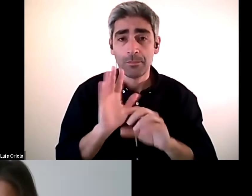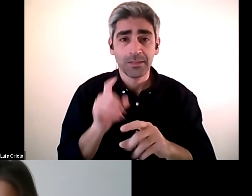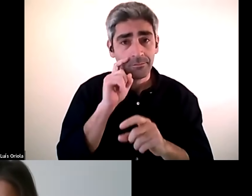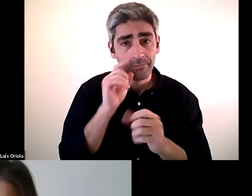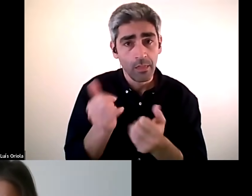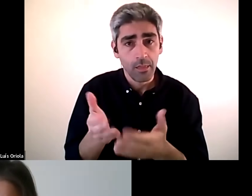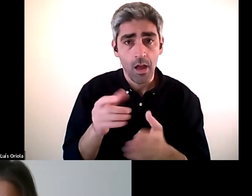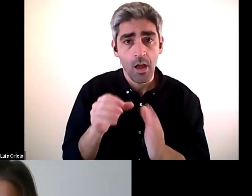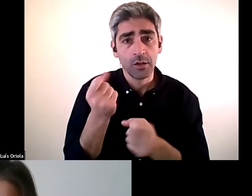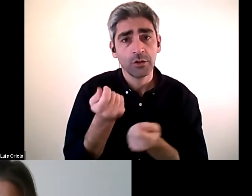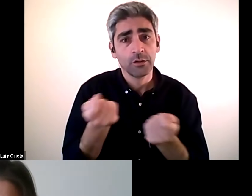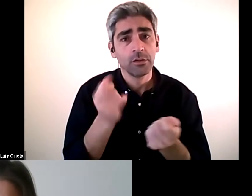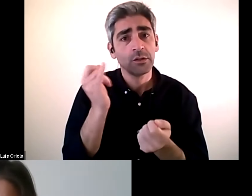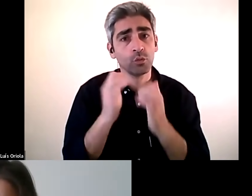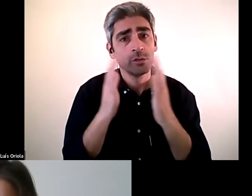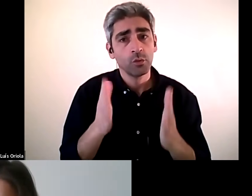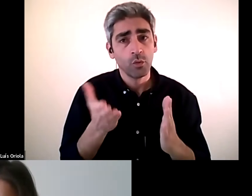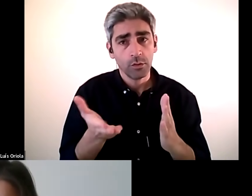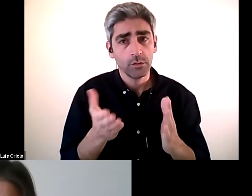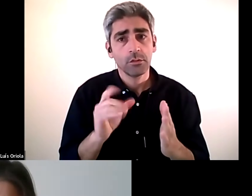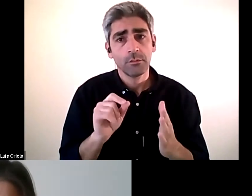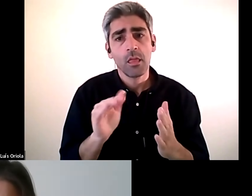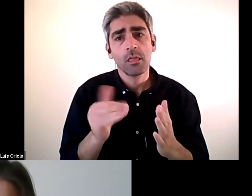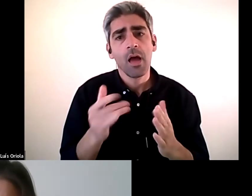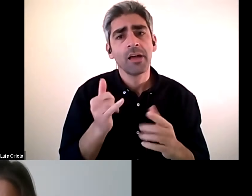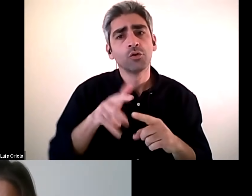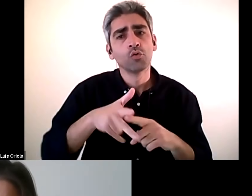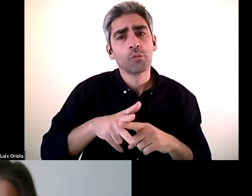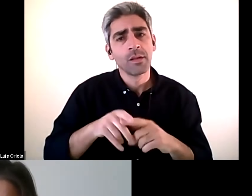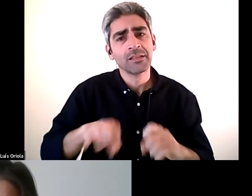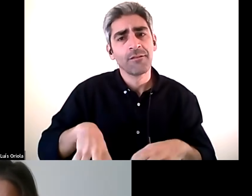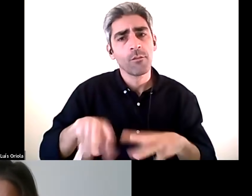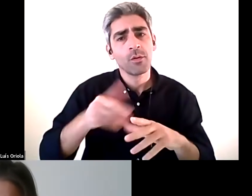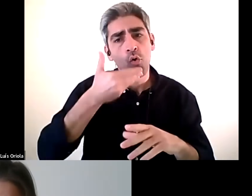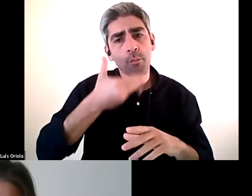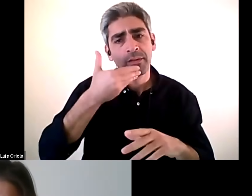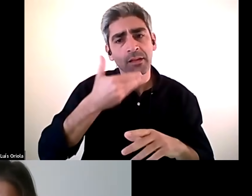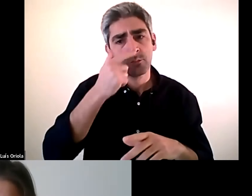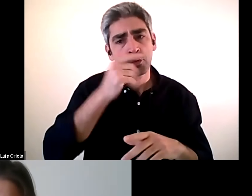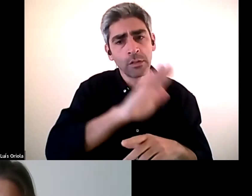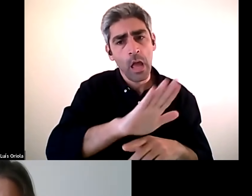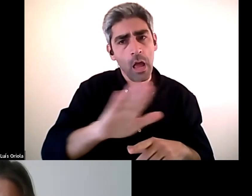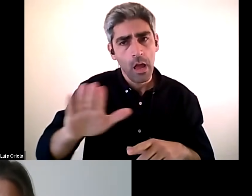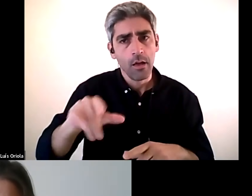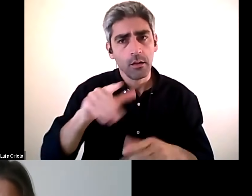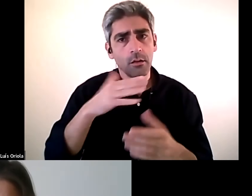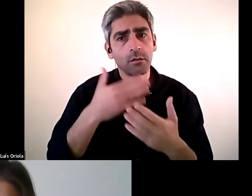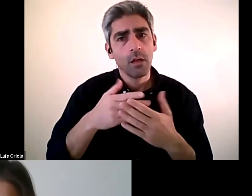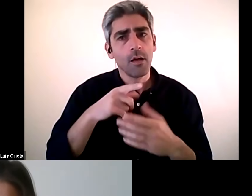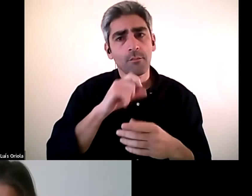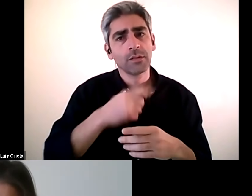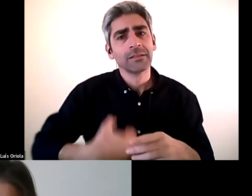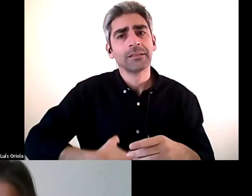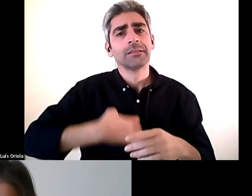nas organizações e dar instrumentos de desenvolvimento de competências a quem já lá está para que possa